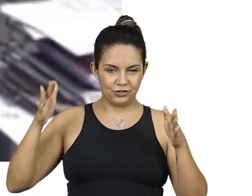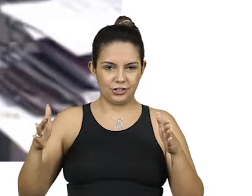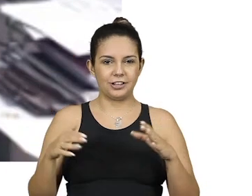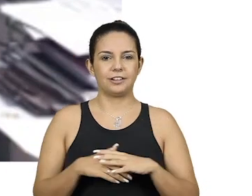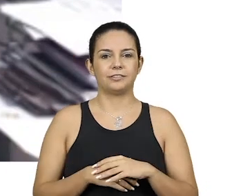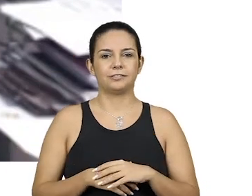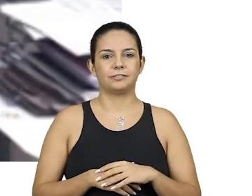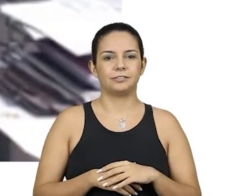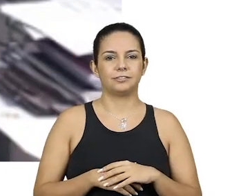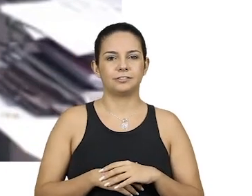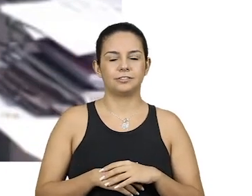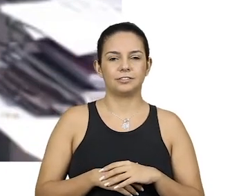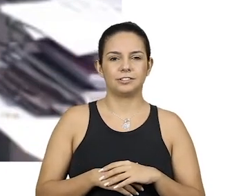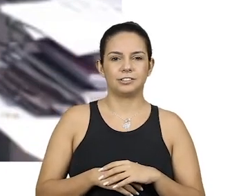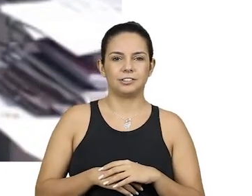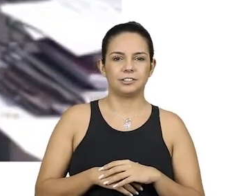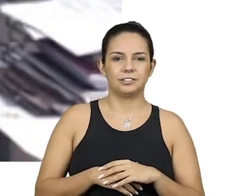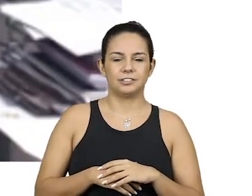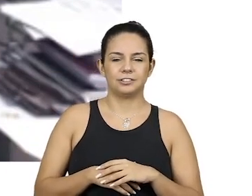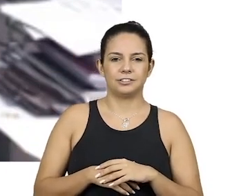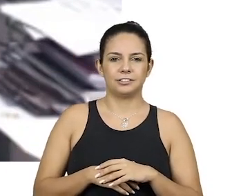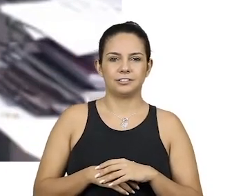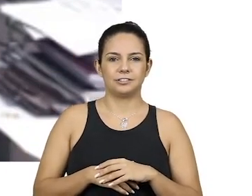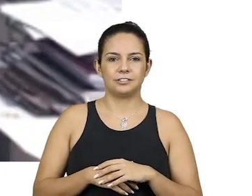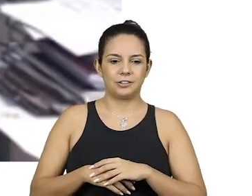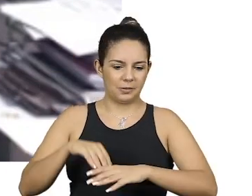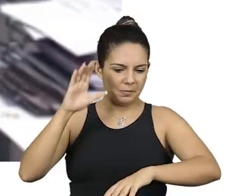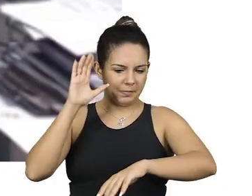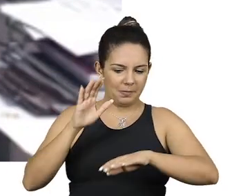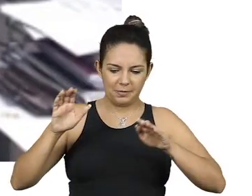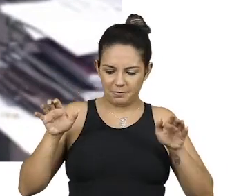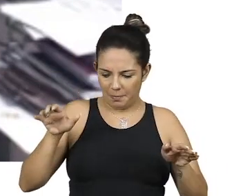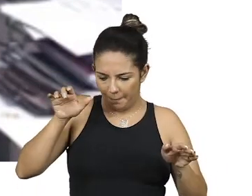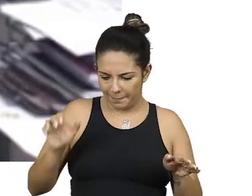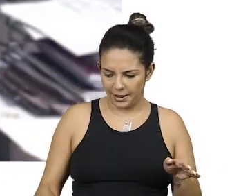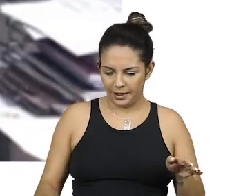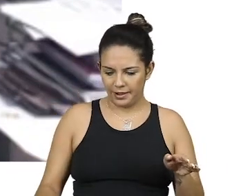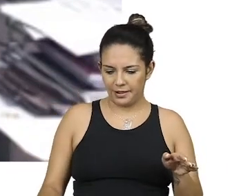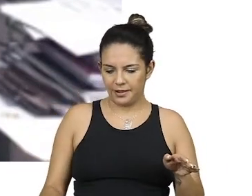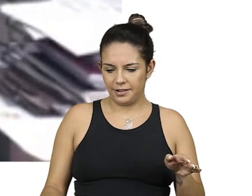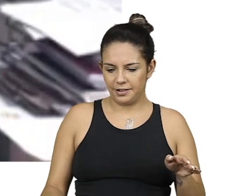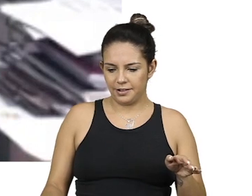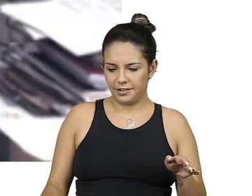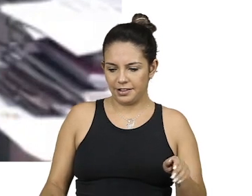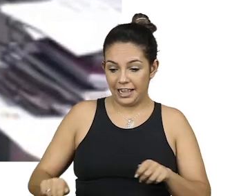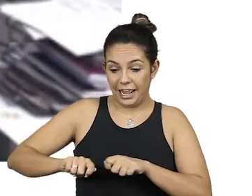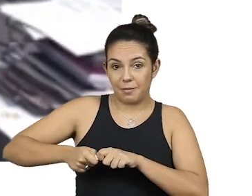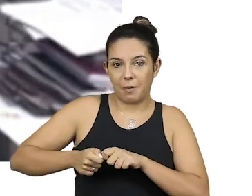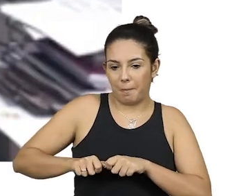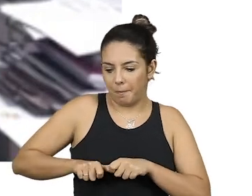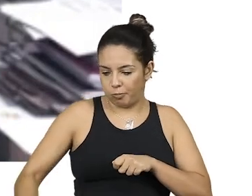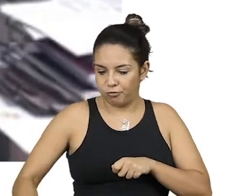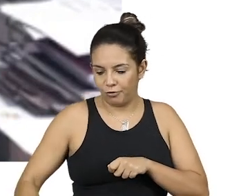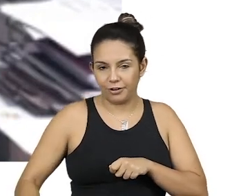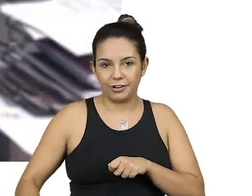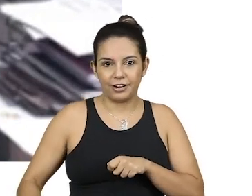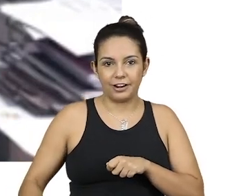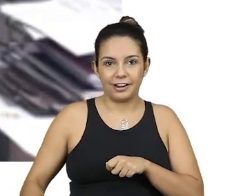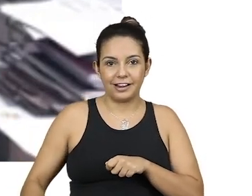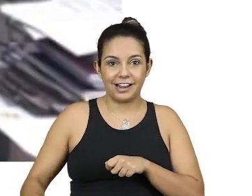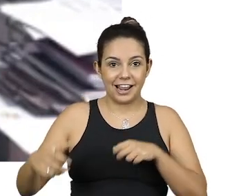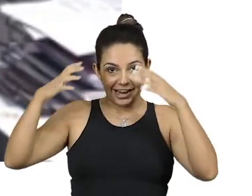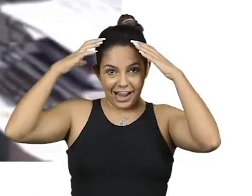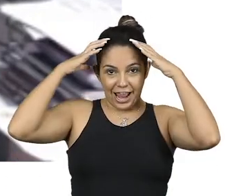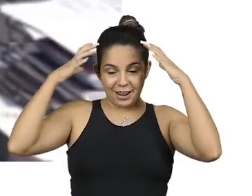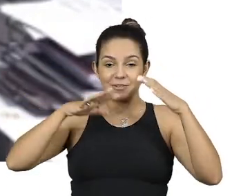antigas, tal, meteu a mão no braço da poltrona e pá! Descolou a cabeça de